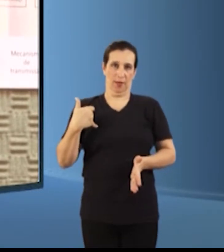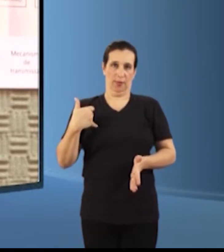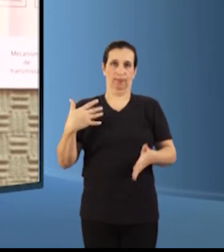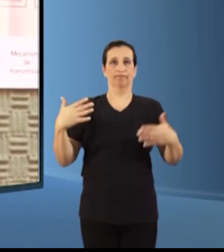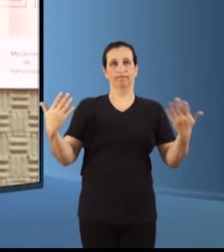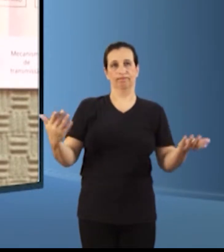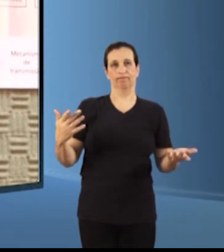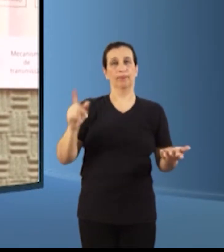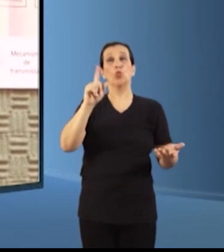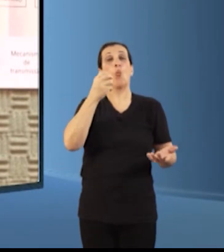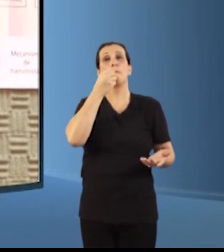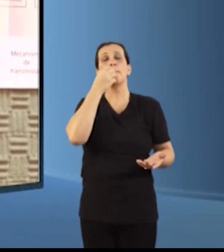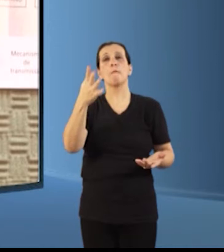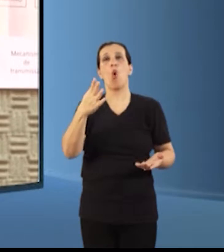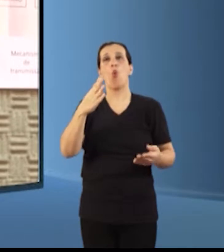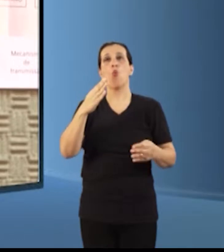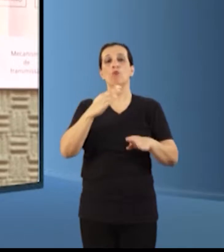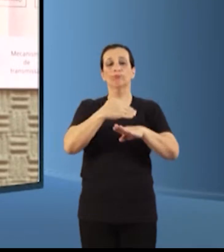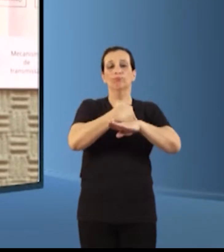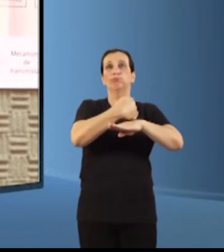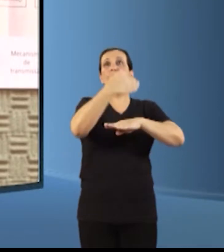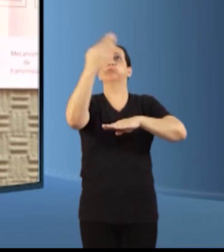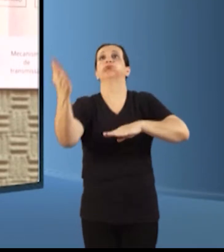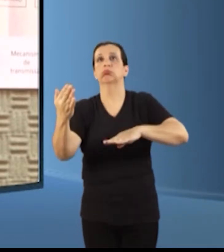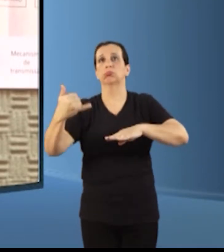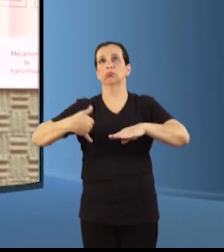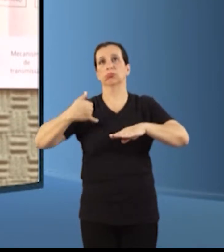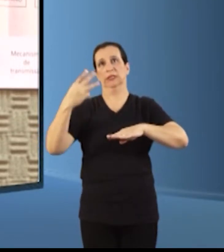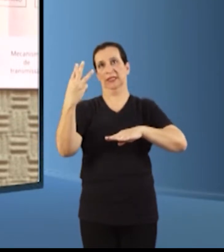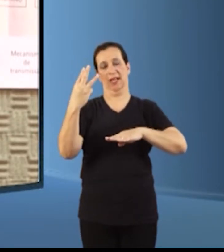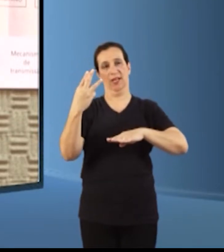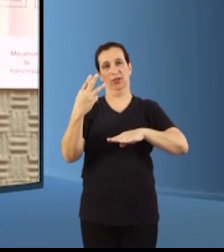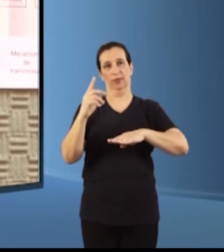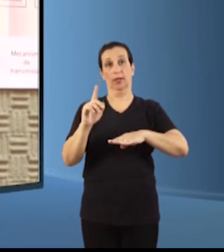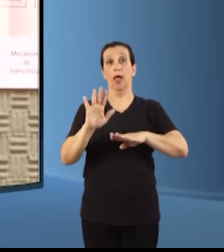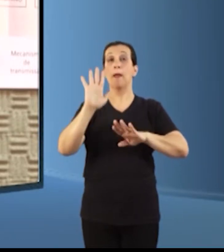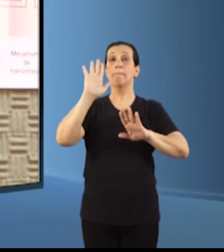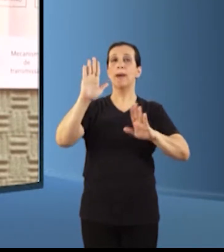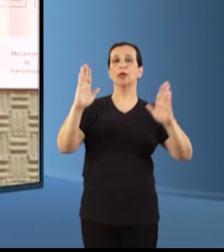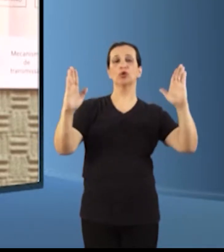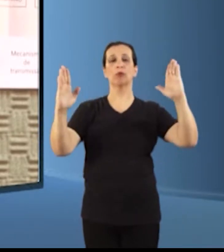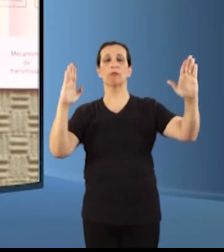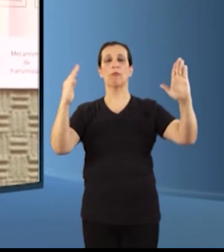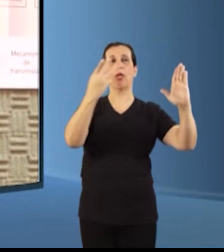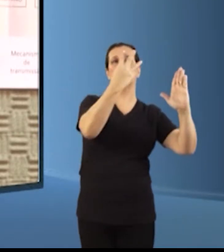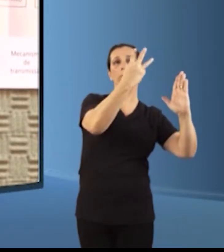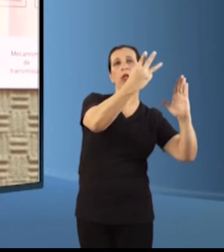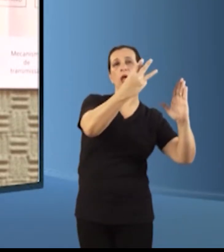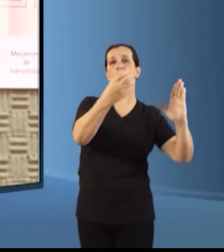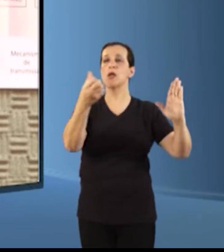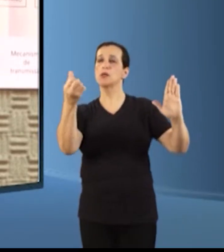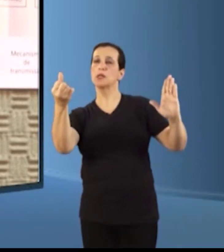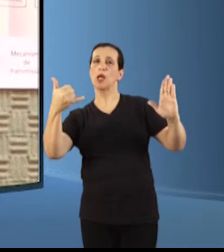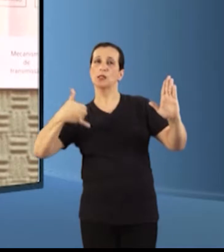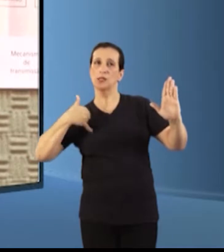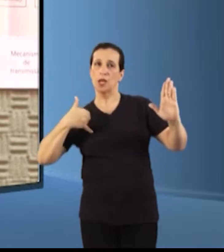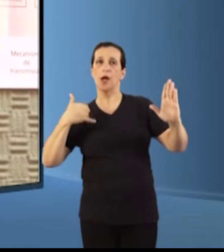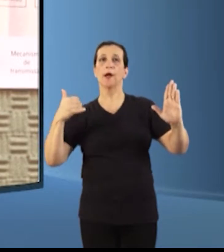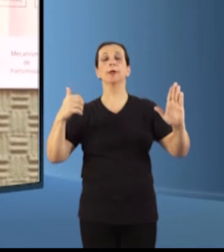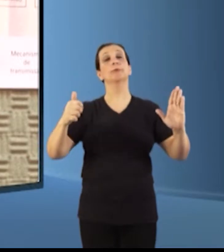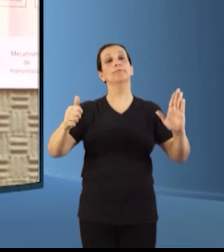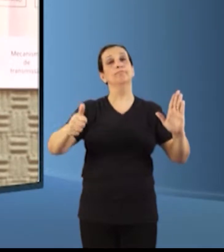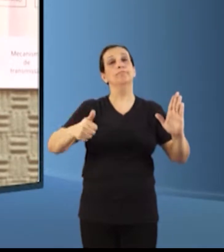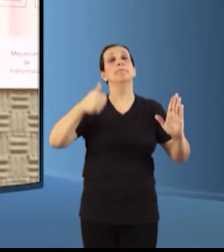antes dos 3 anos de idade, ou seja, não é recomendado que ultrapasse os 3 anos de idade. Já entre os